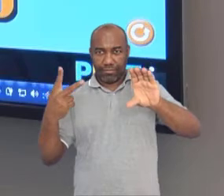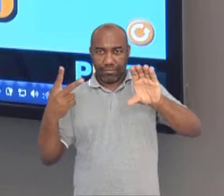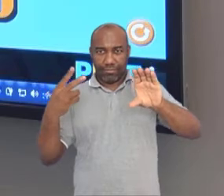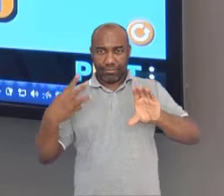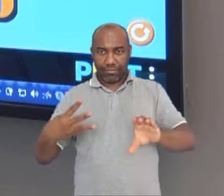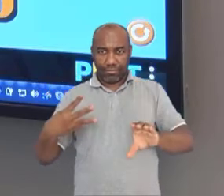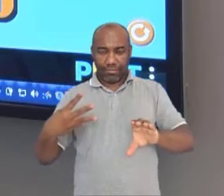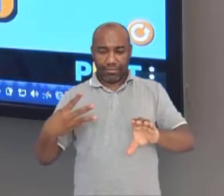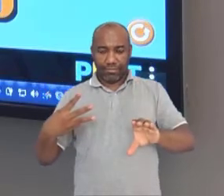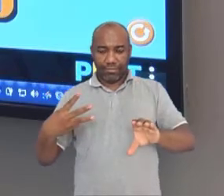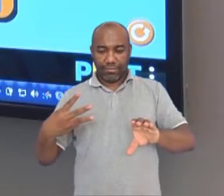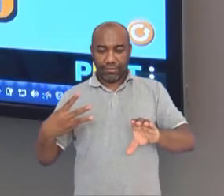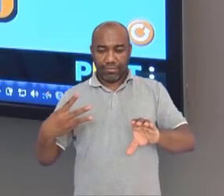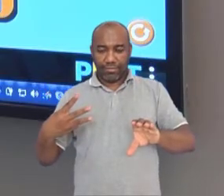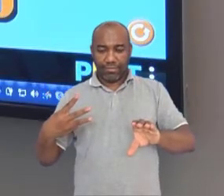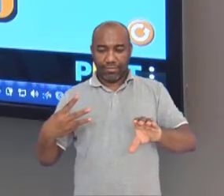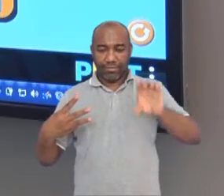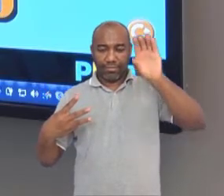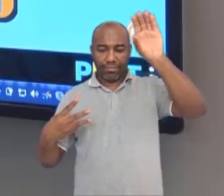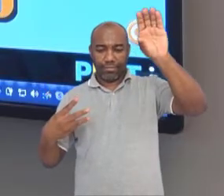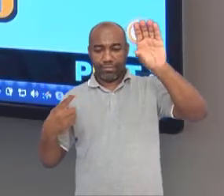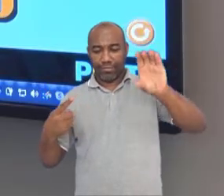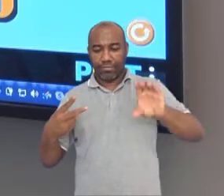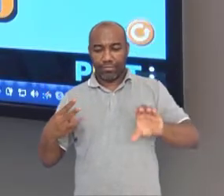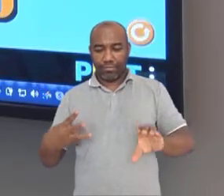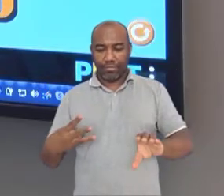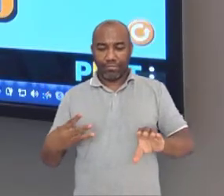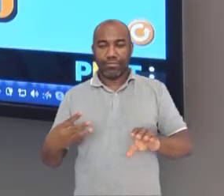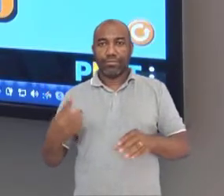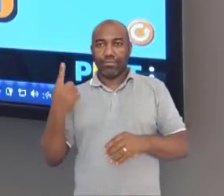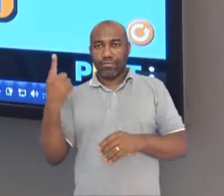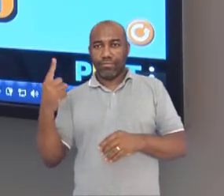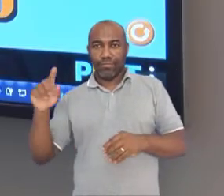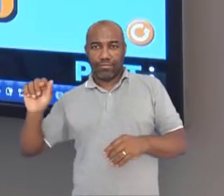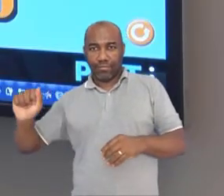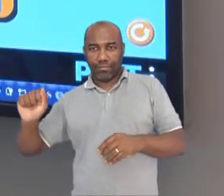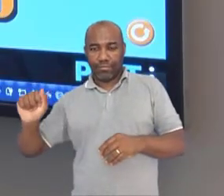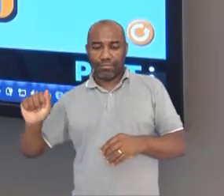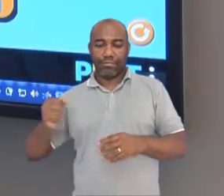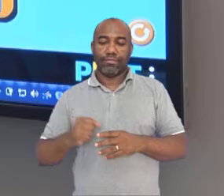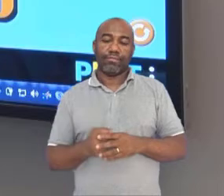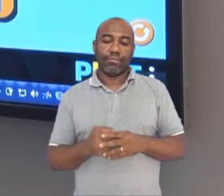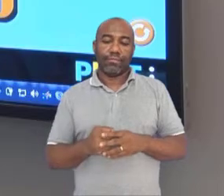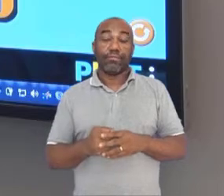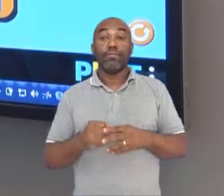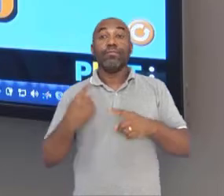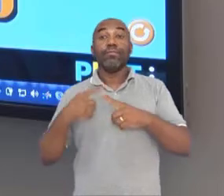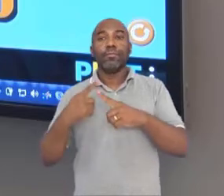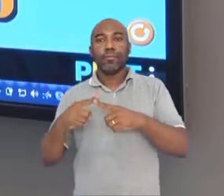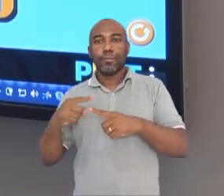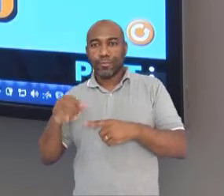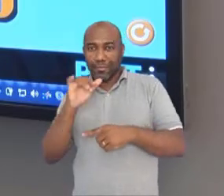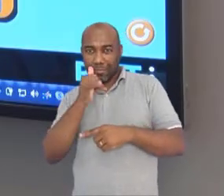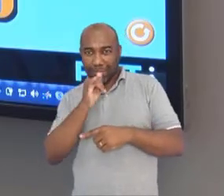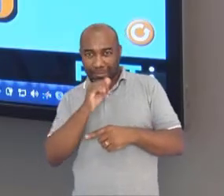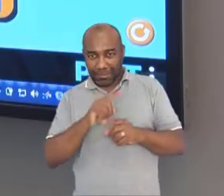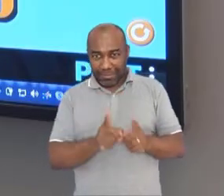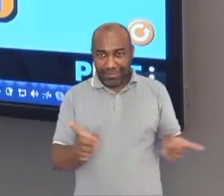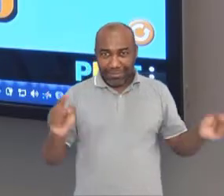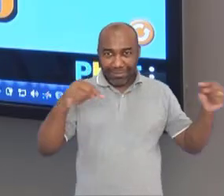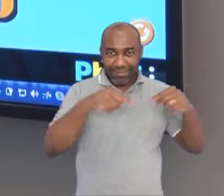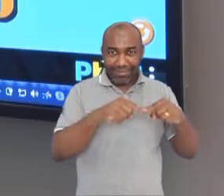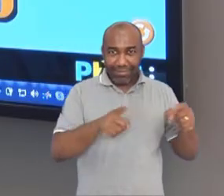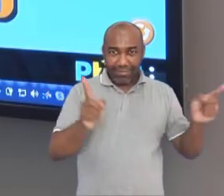e aqui tem 1. 1 ampere de corrente elétrica. A resistência equivalente, 3 ohms.